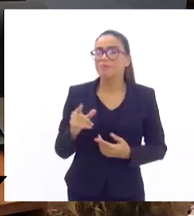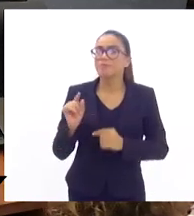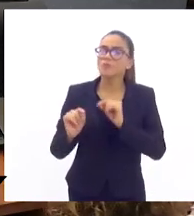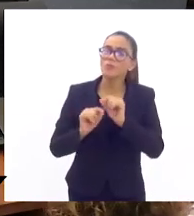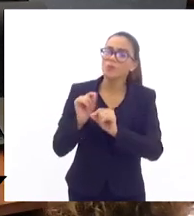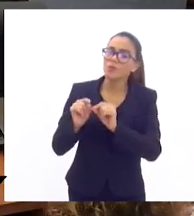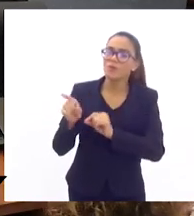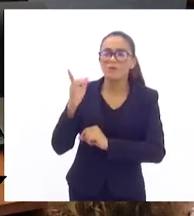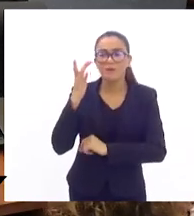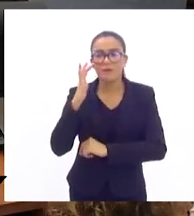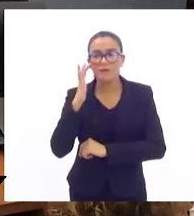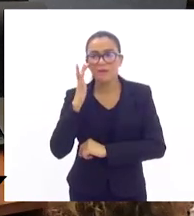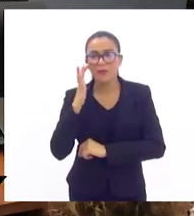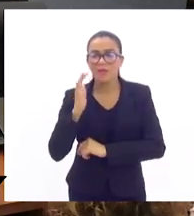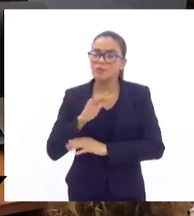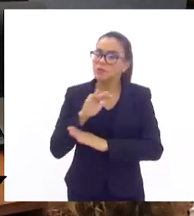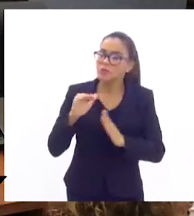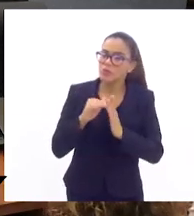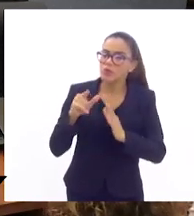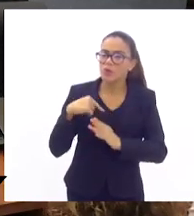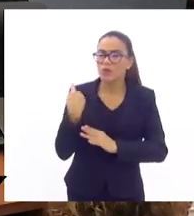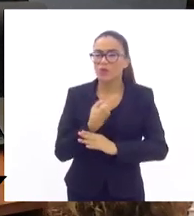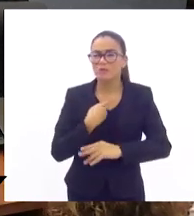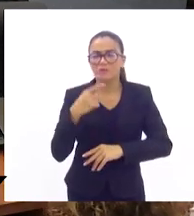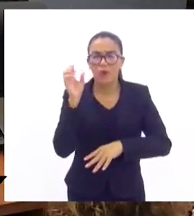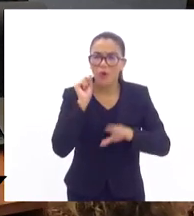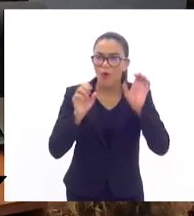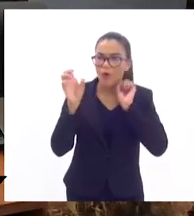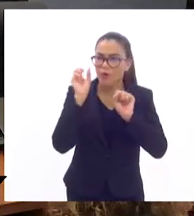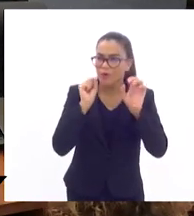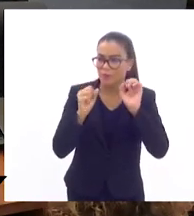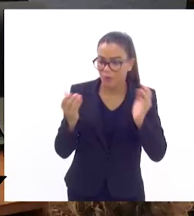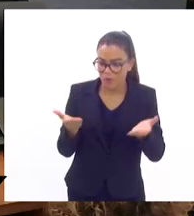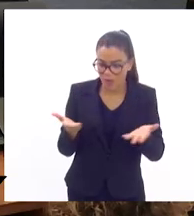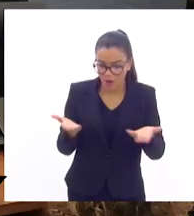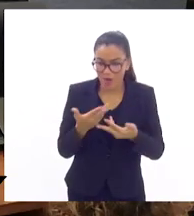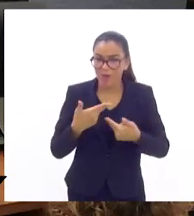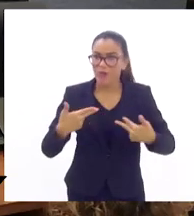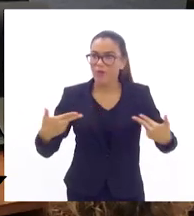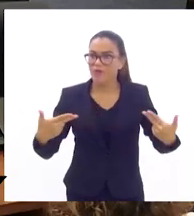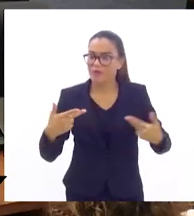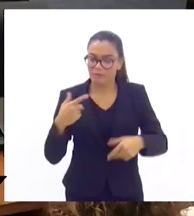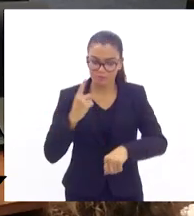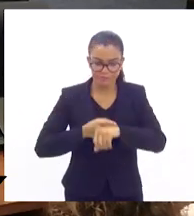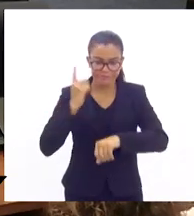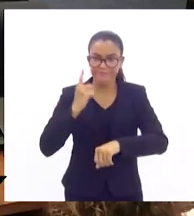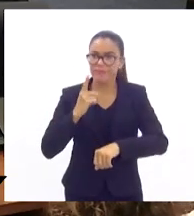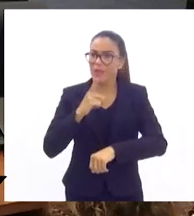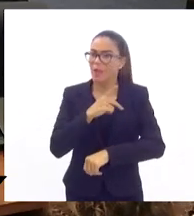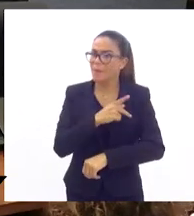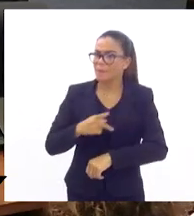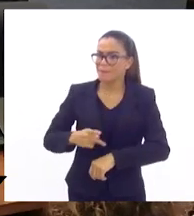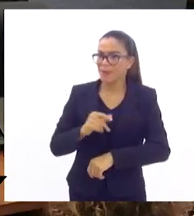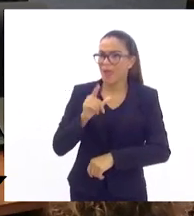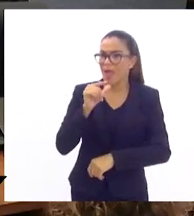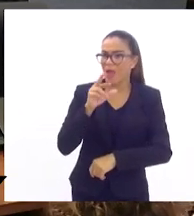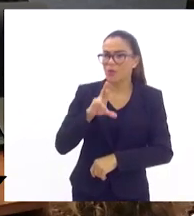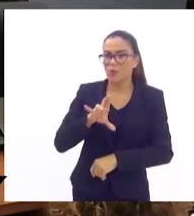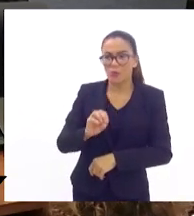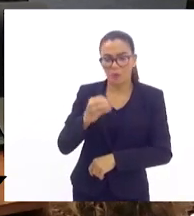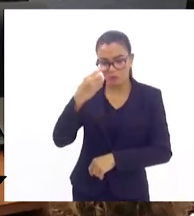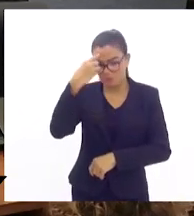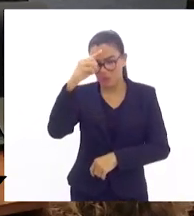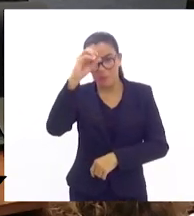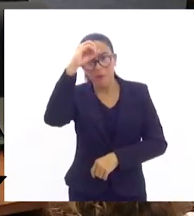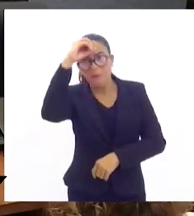acha, Robson, disso tudo que nós ouvimos aqui hoje, inclusive essa novidade para mim agora de imediato, pelo presidente Águas do Rio, que eu não sabia disso,